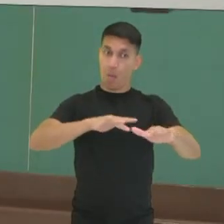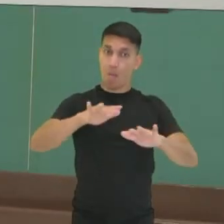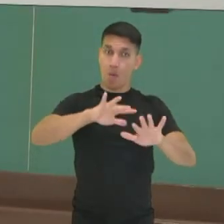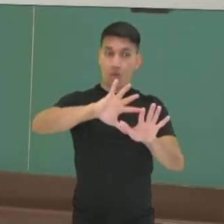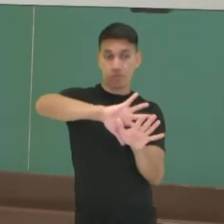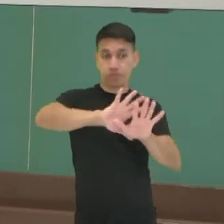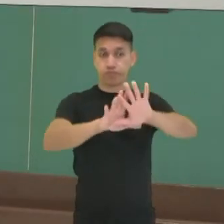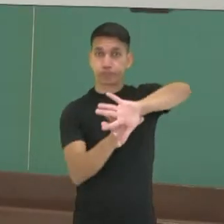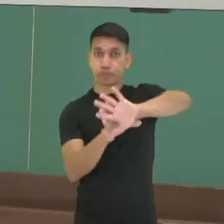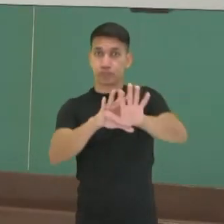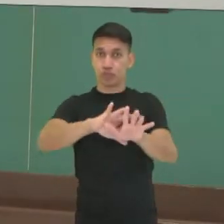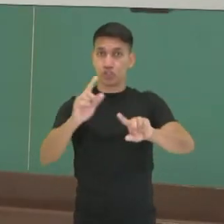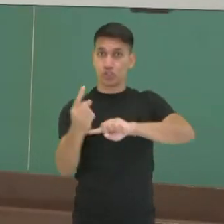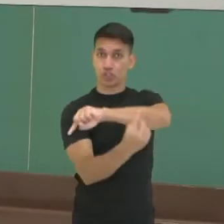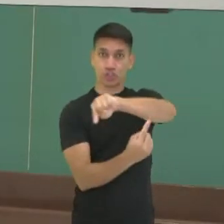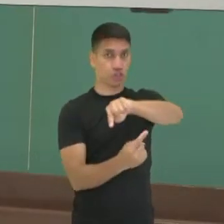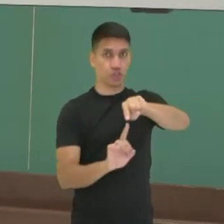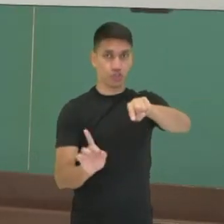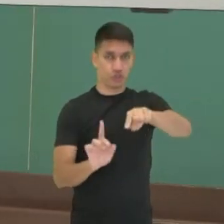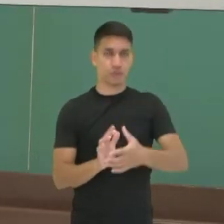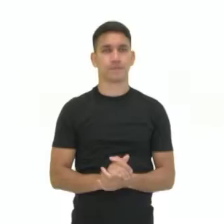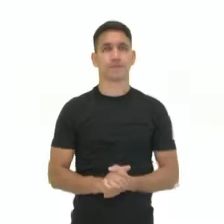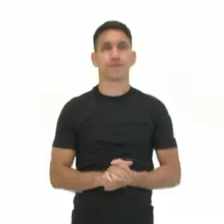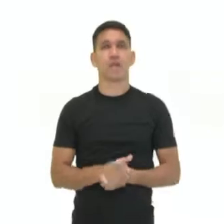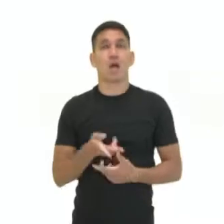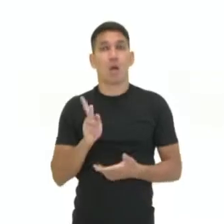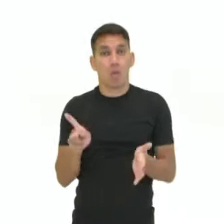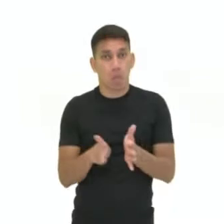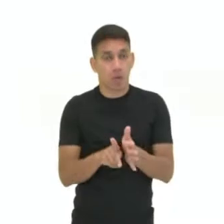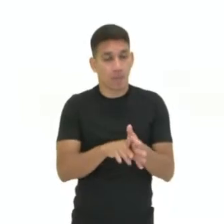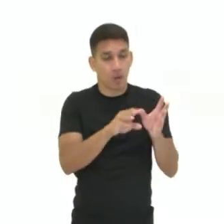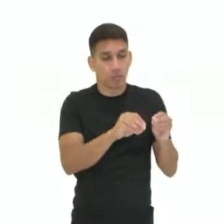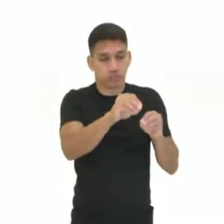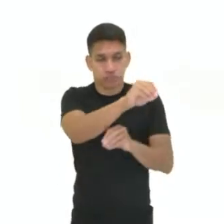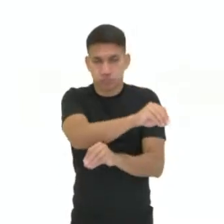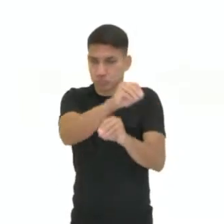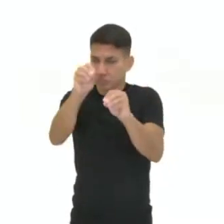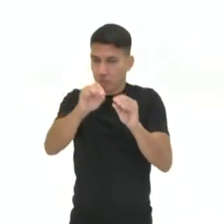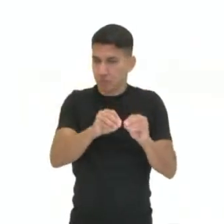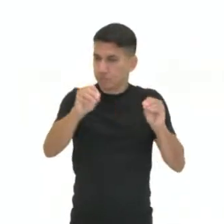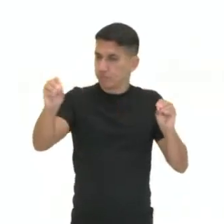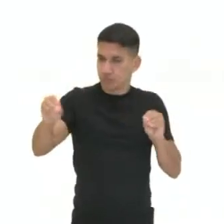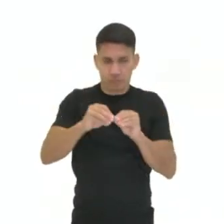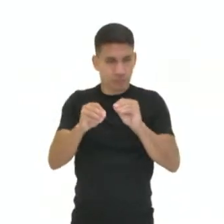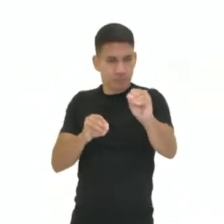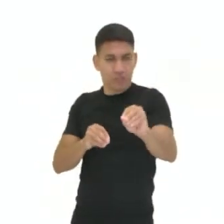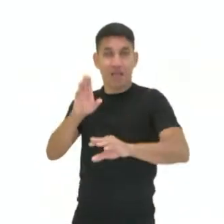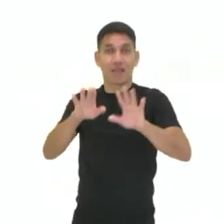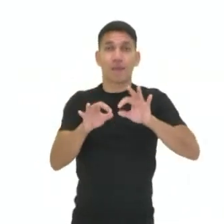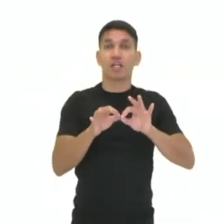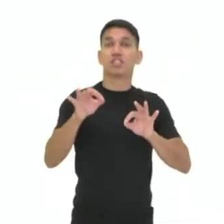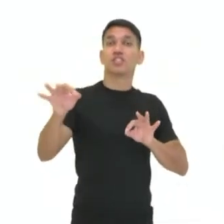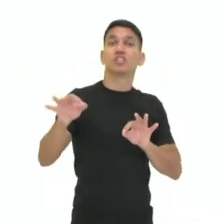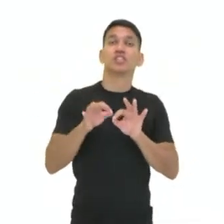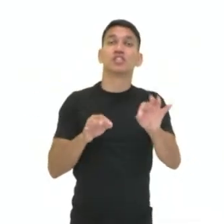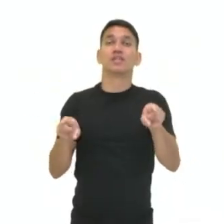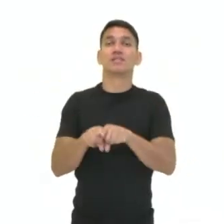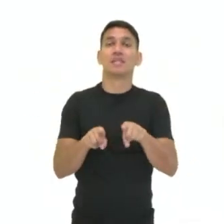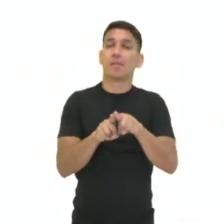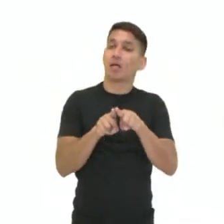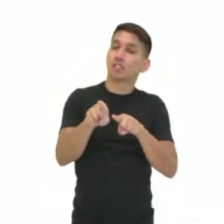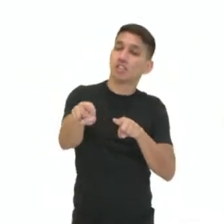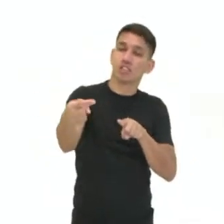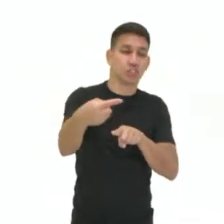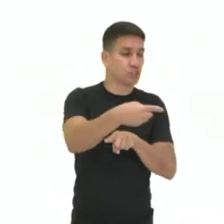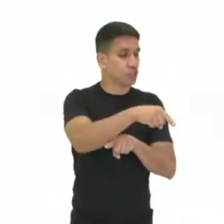não faço nada com ela. E seu deslocamento ocorre de acordo com a distância, a direção e o sentido,